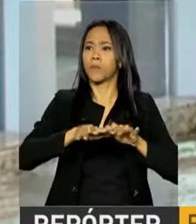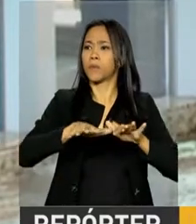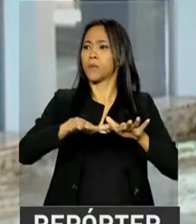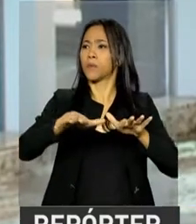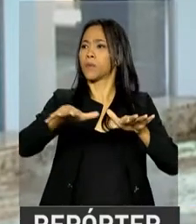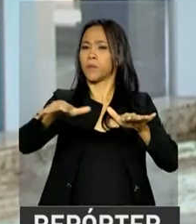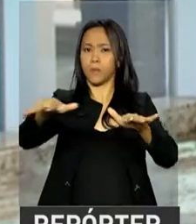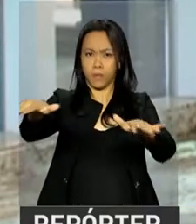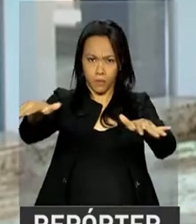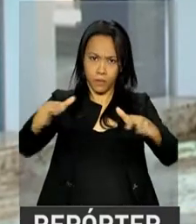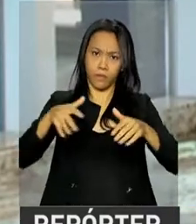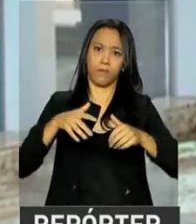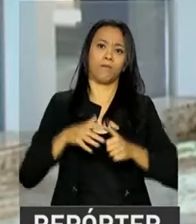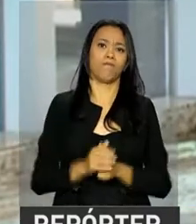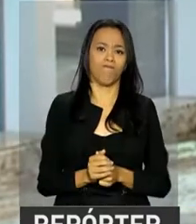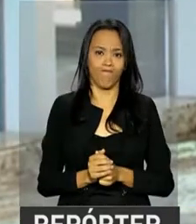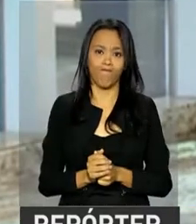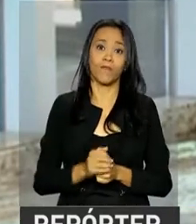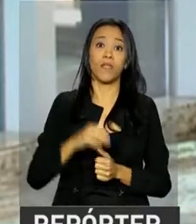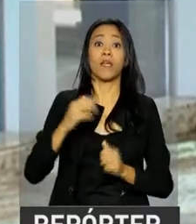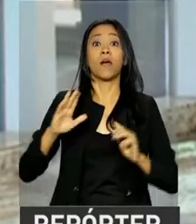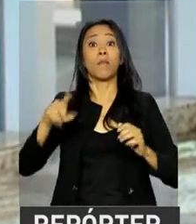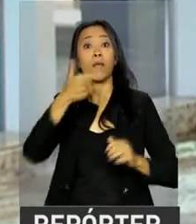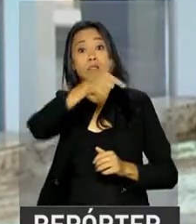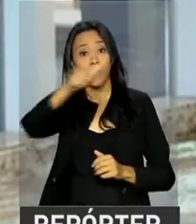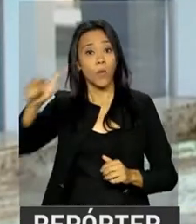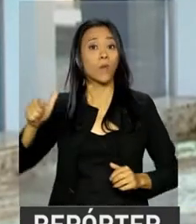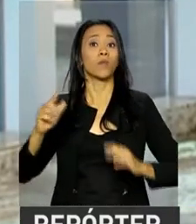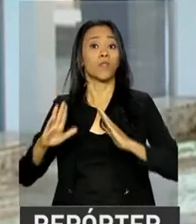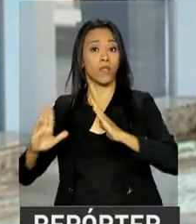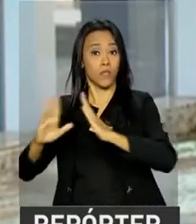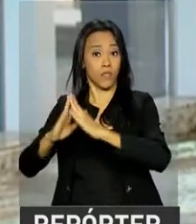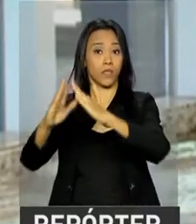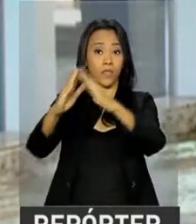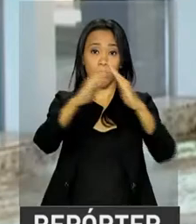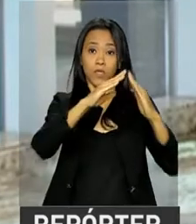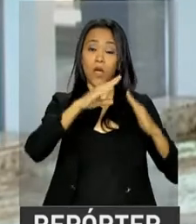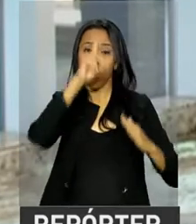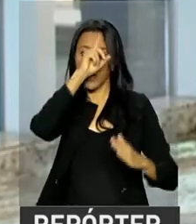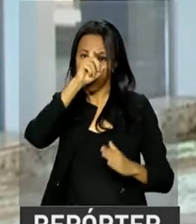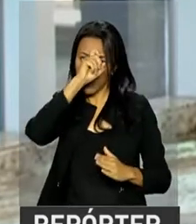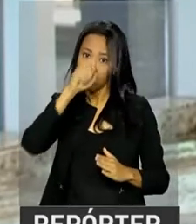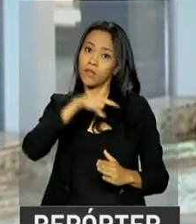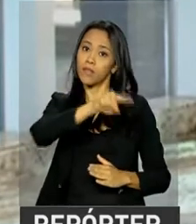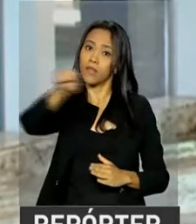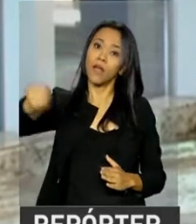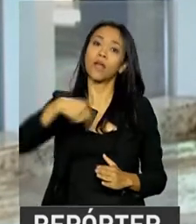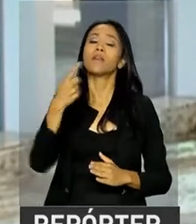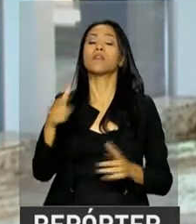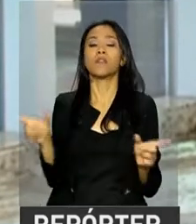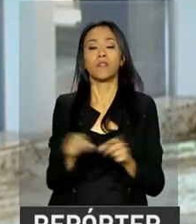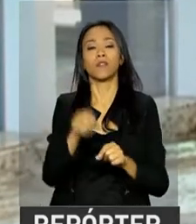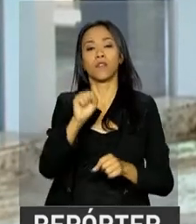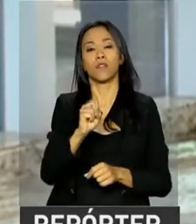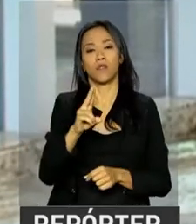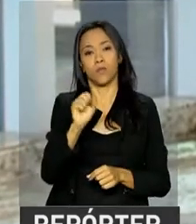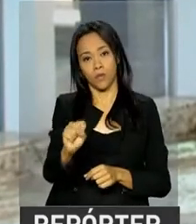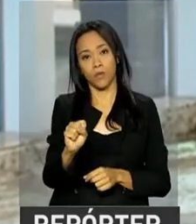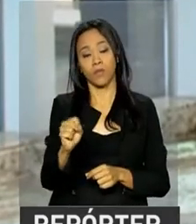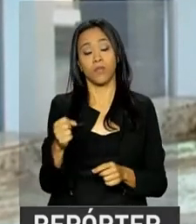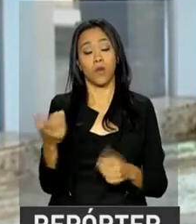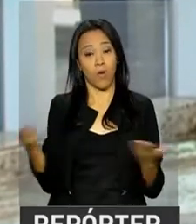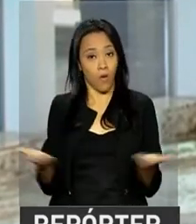esse conhecimento para as estruturas que atendem o Sistema Único de Saúde no Brasil inteiro. Hoje